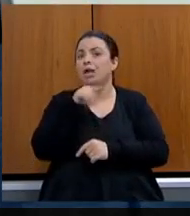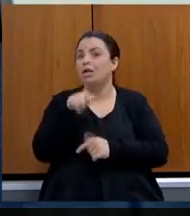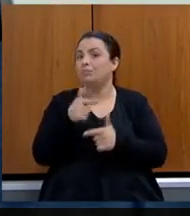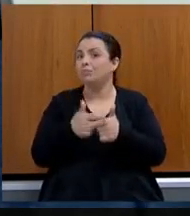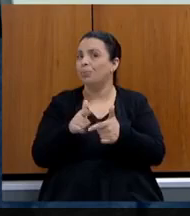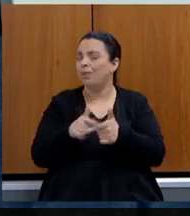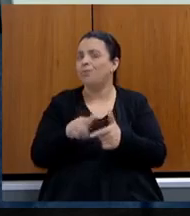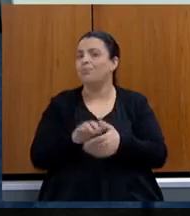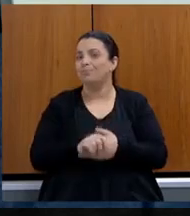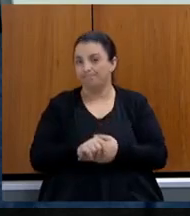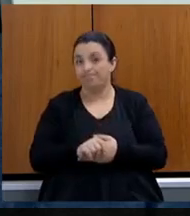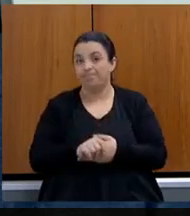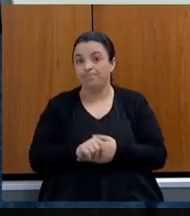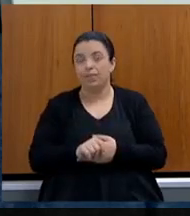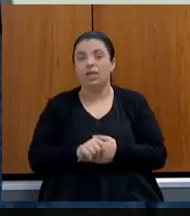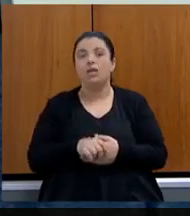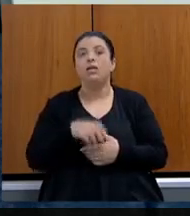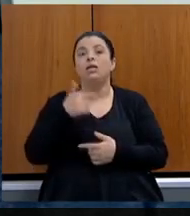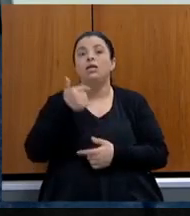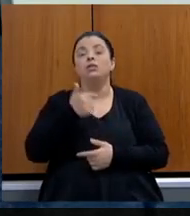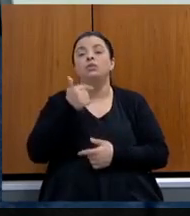queria fazer também aquilo